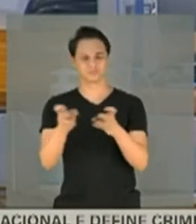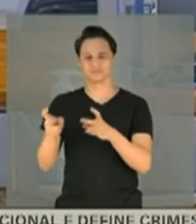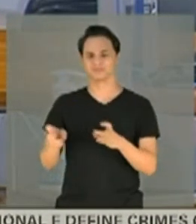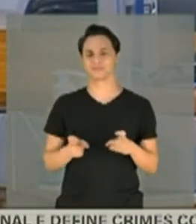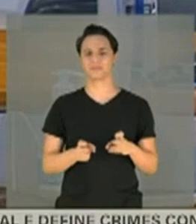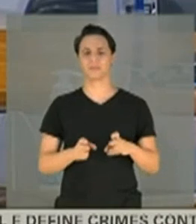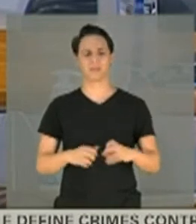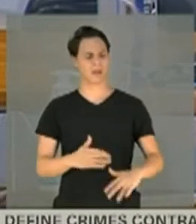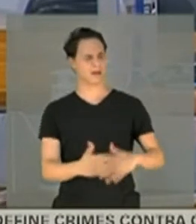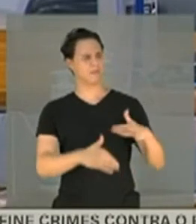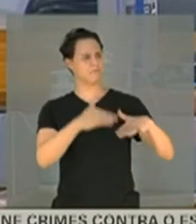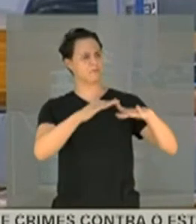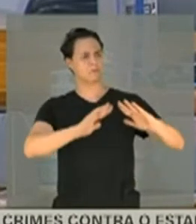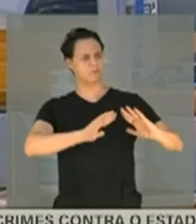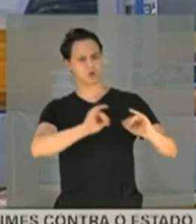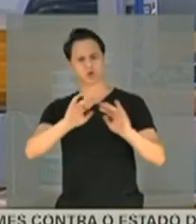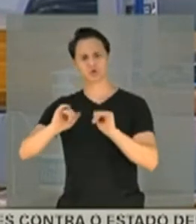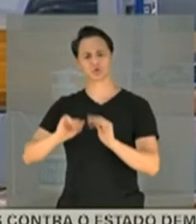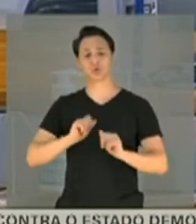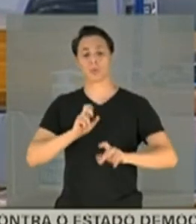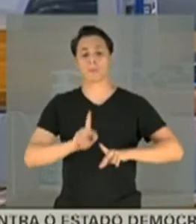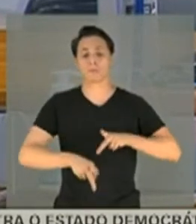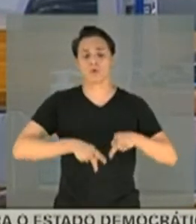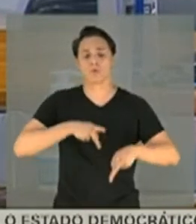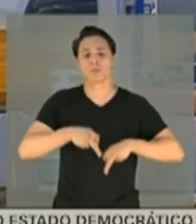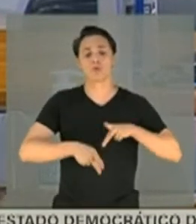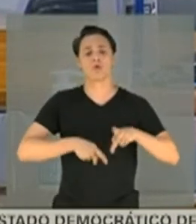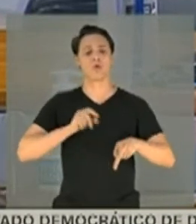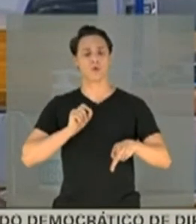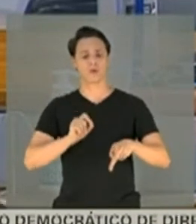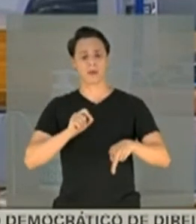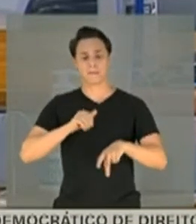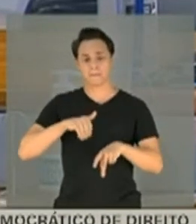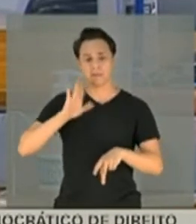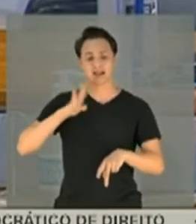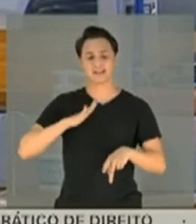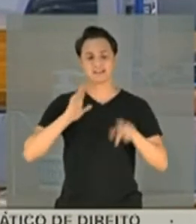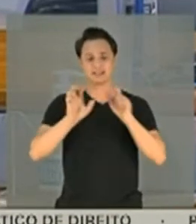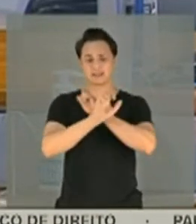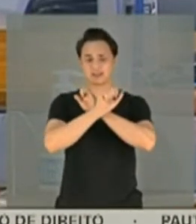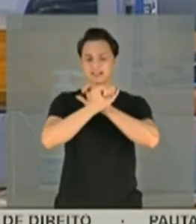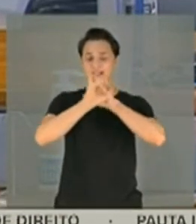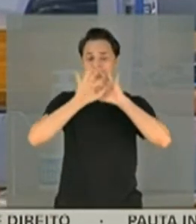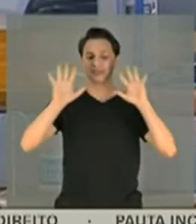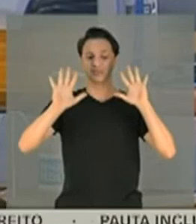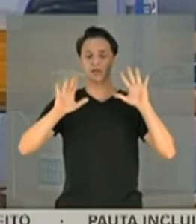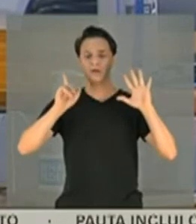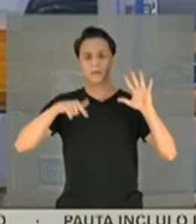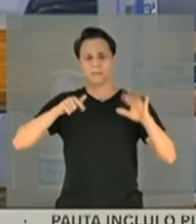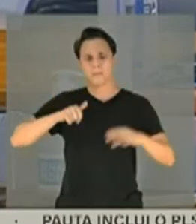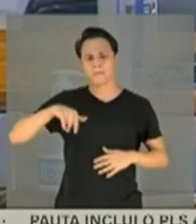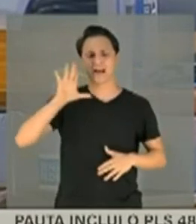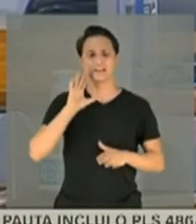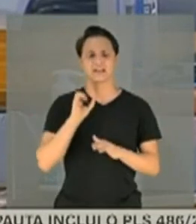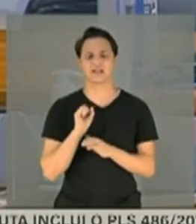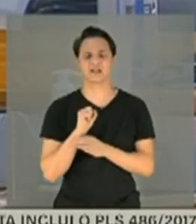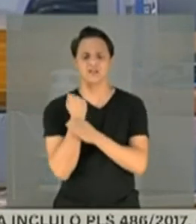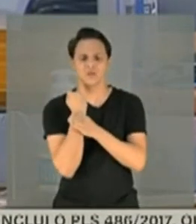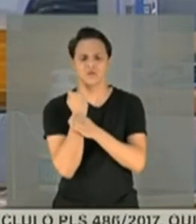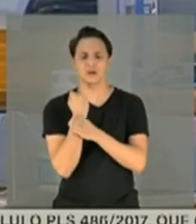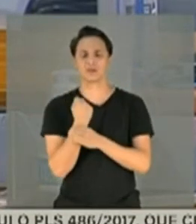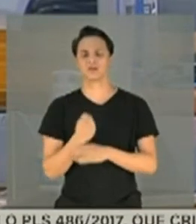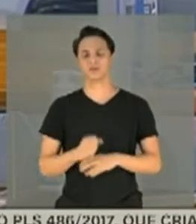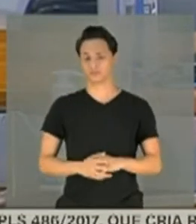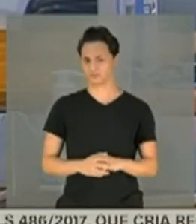legítimo pedido da população para mais transparência, mais segurança.